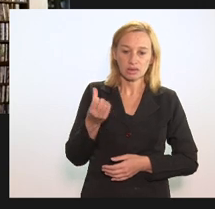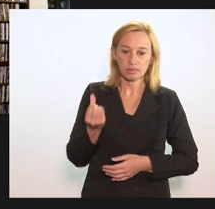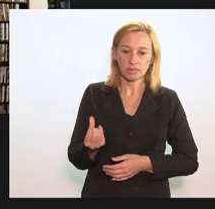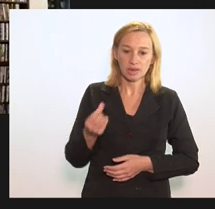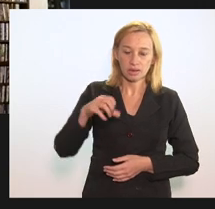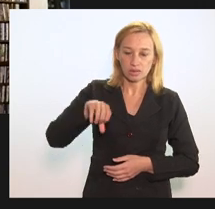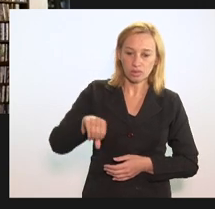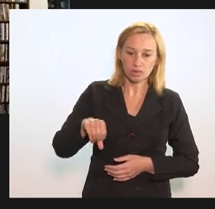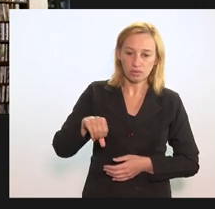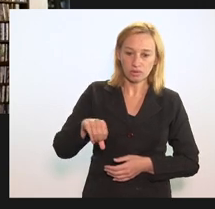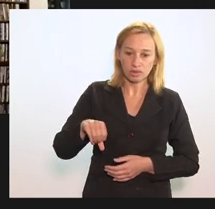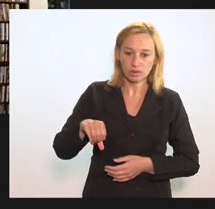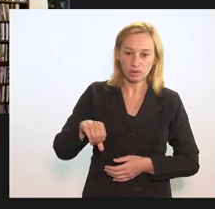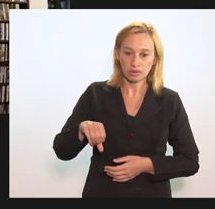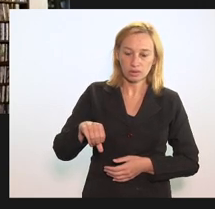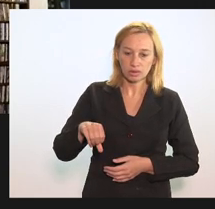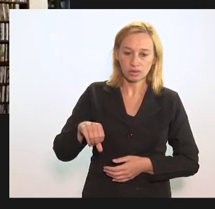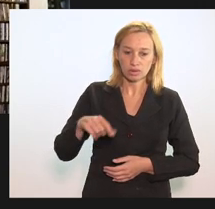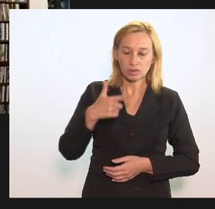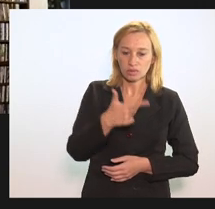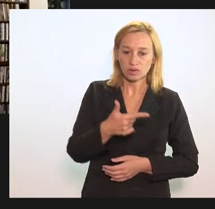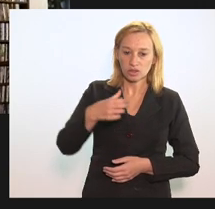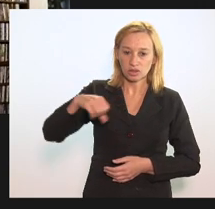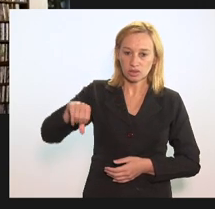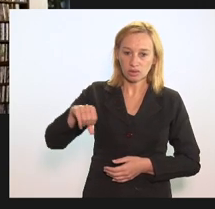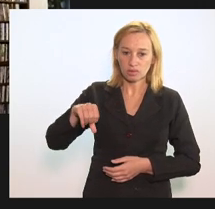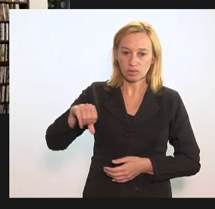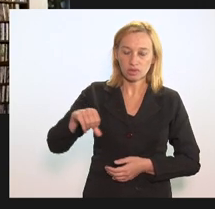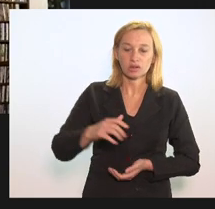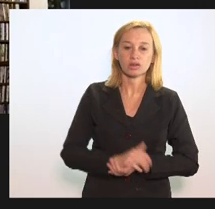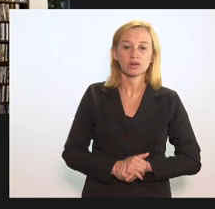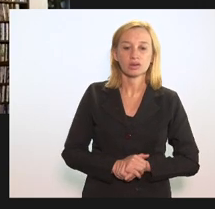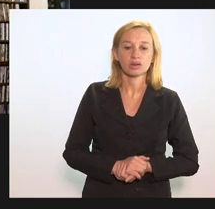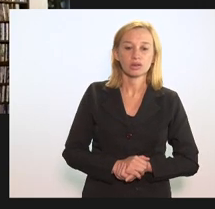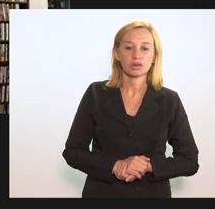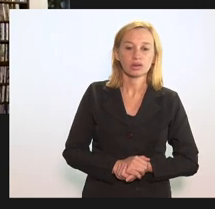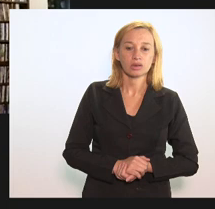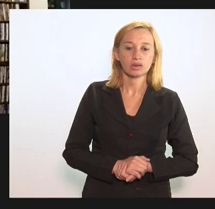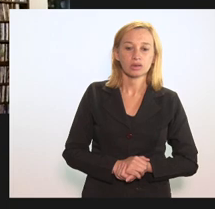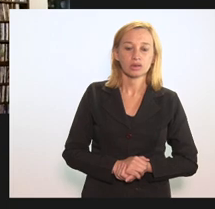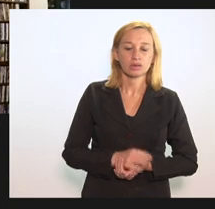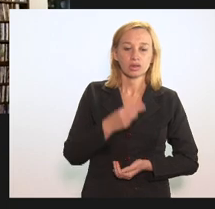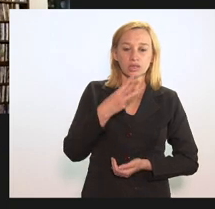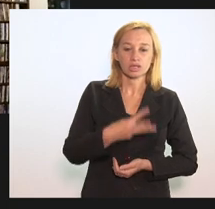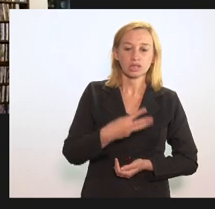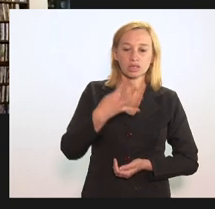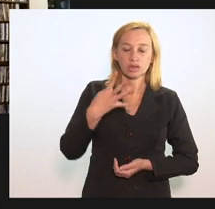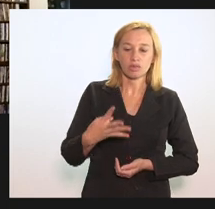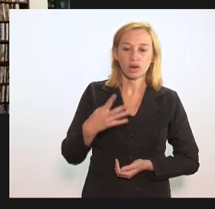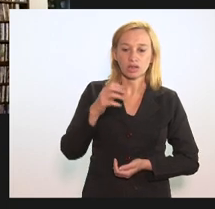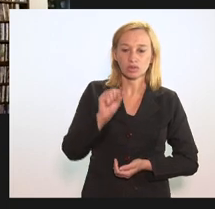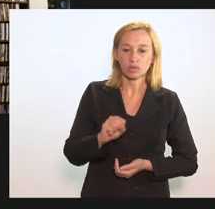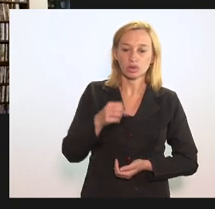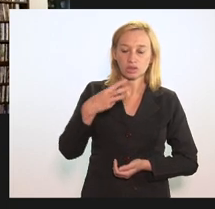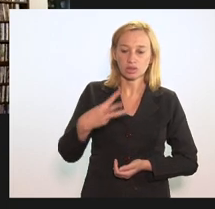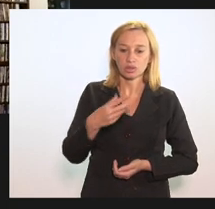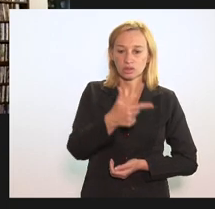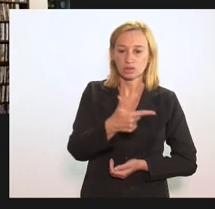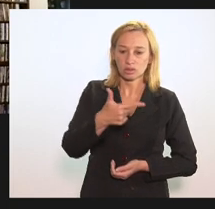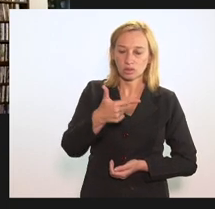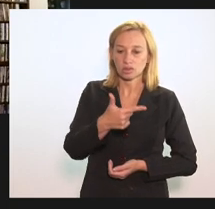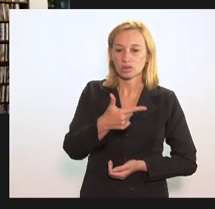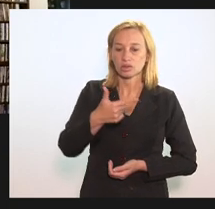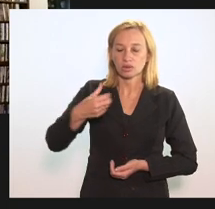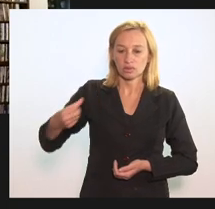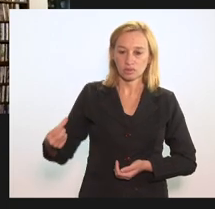1769 de 2019 e 3483 de